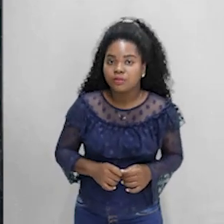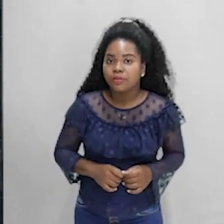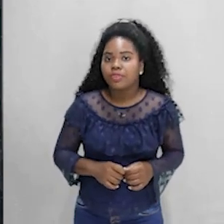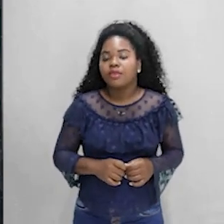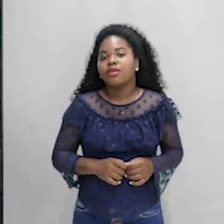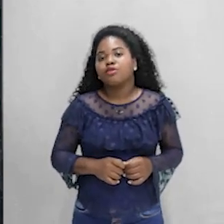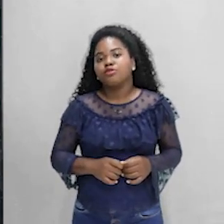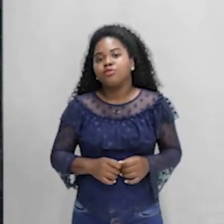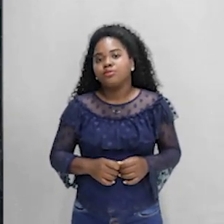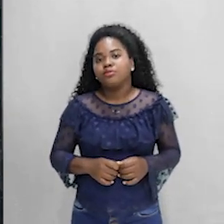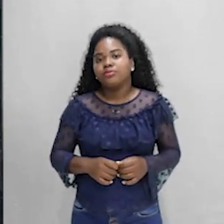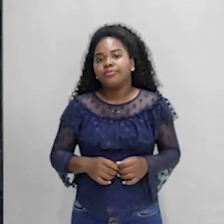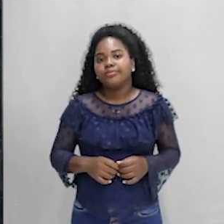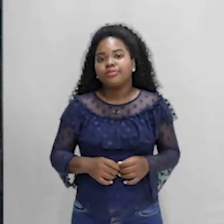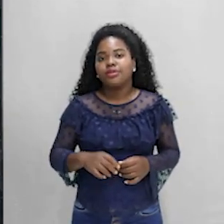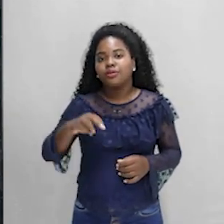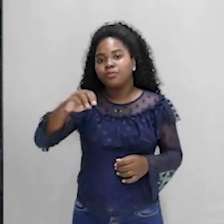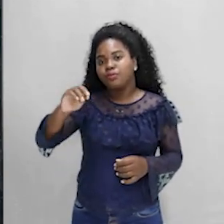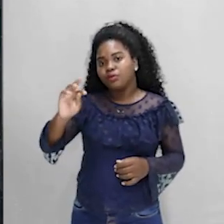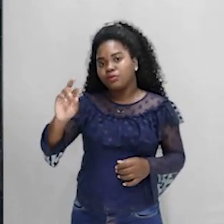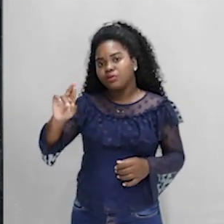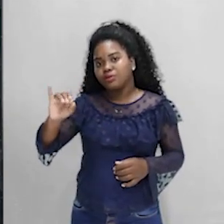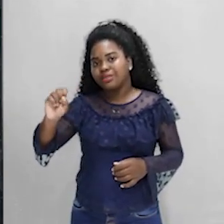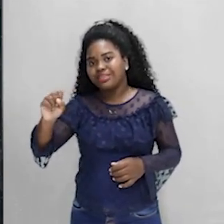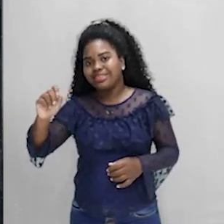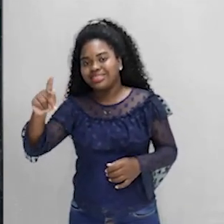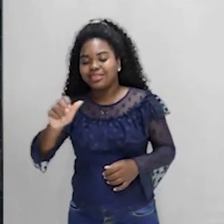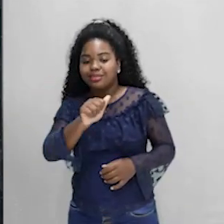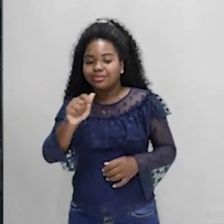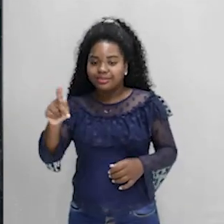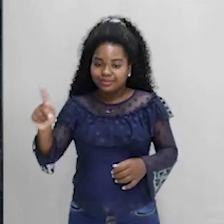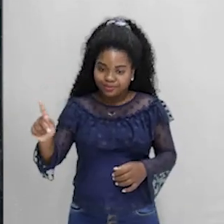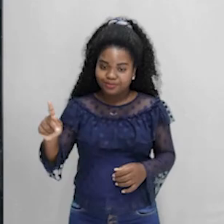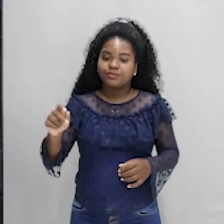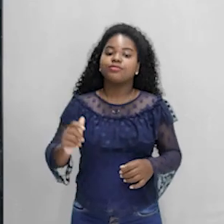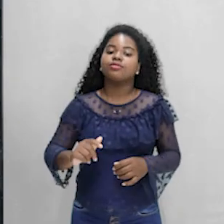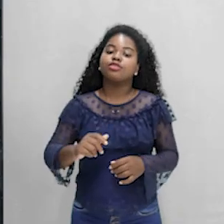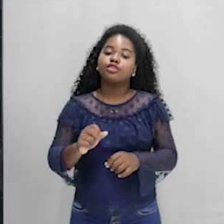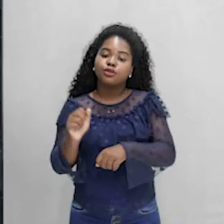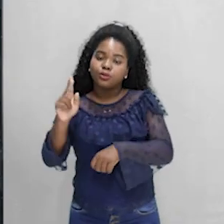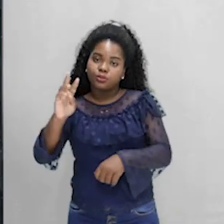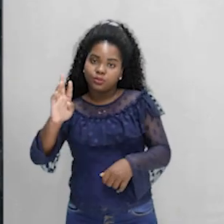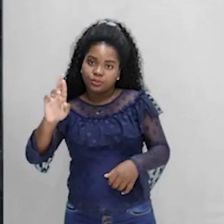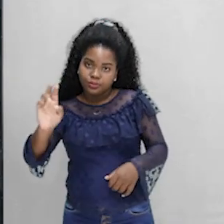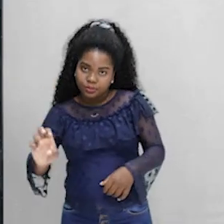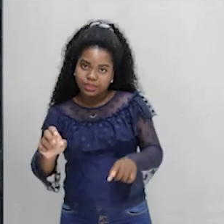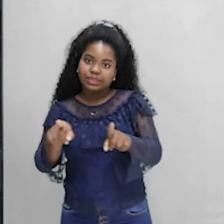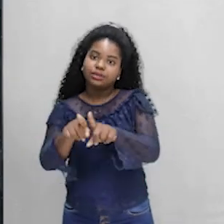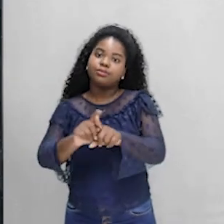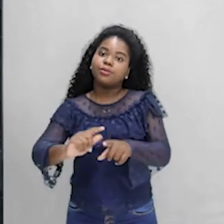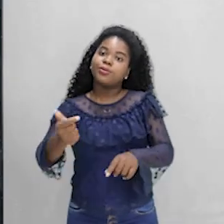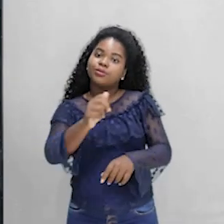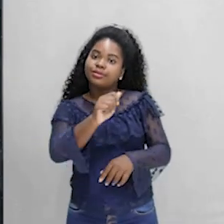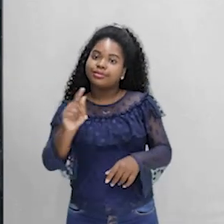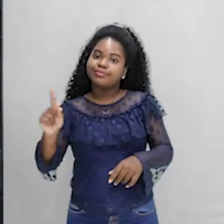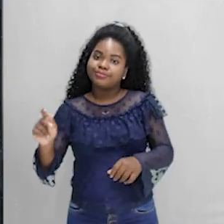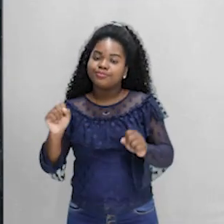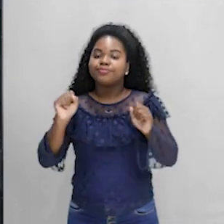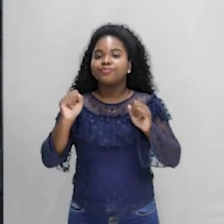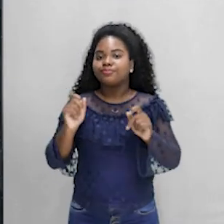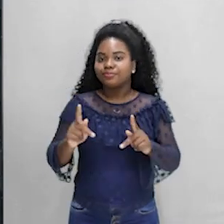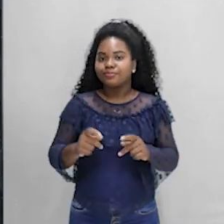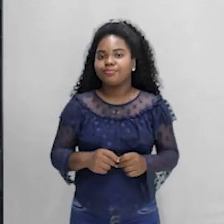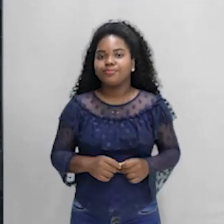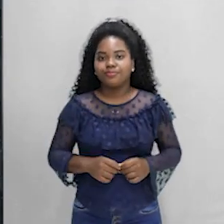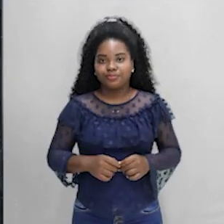de motorista de aplicativo. Tem o Uber e tem outros aplicativos que fazem esse serviço. Olha eu fazendo aqui o comercial do